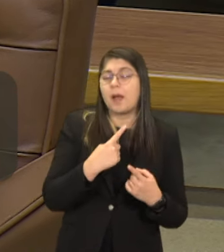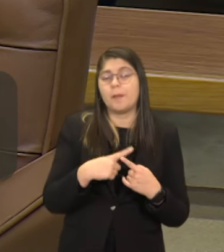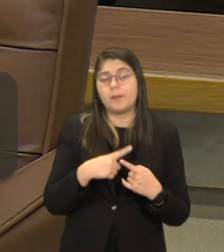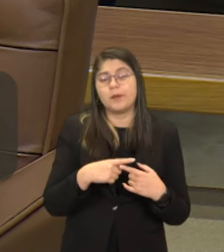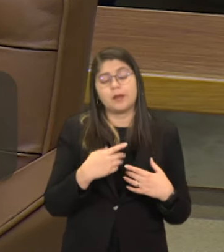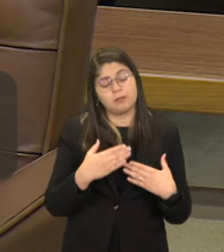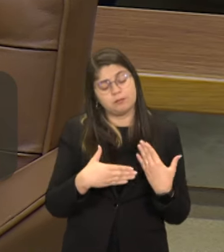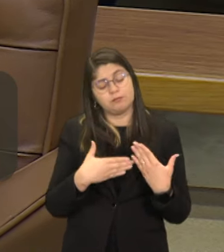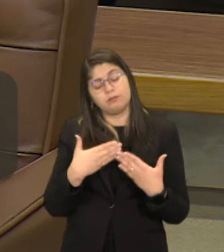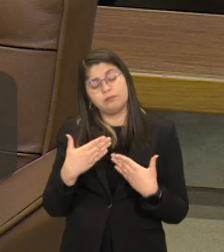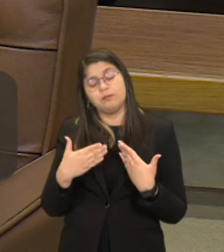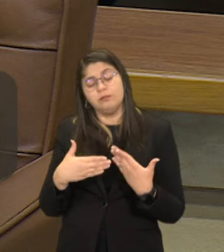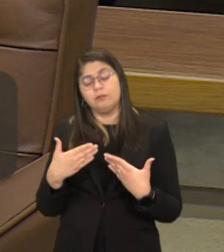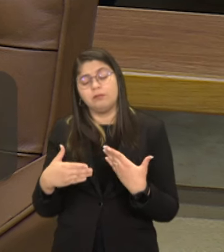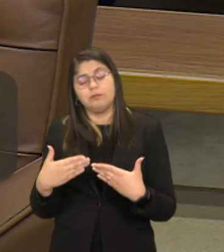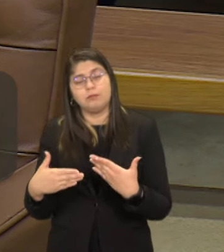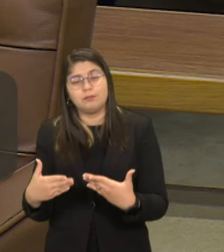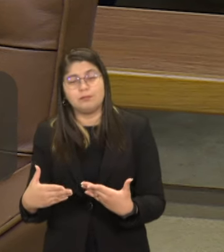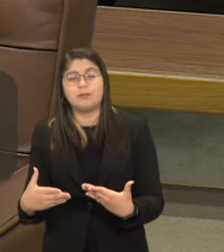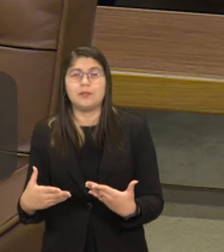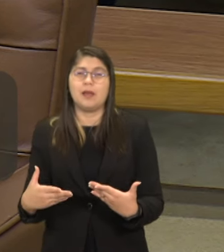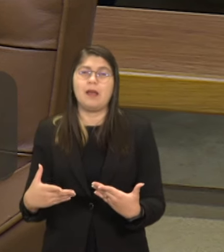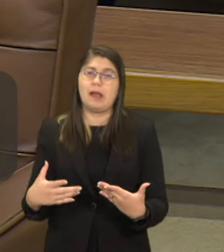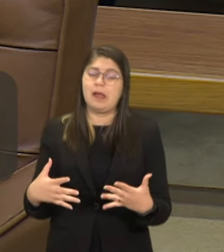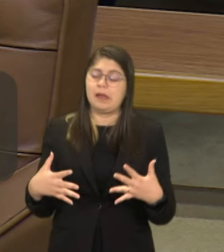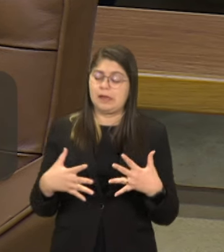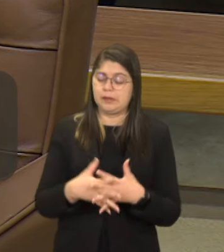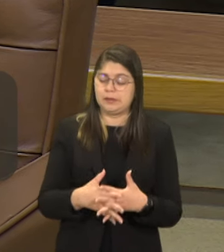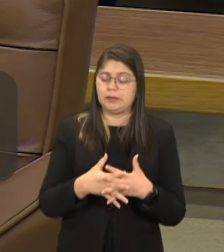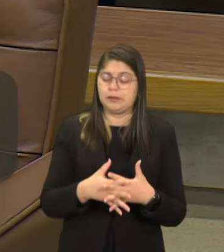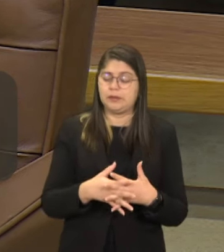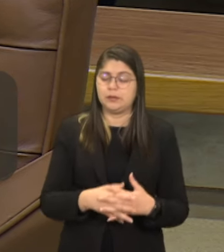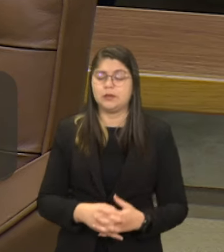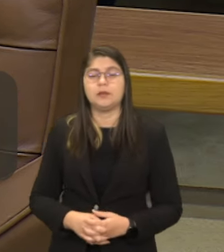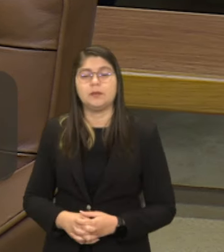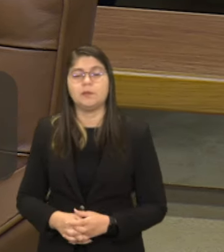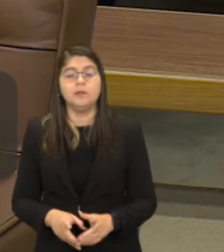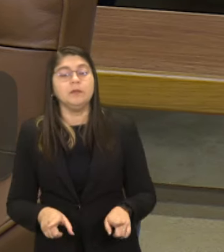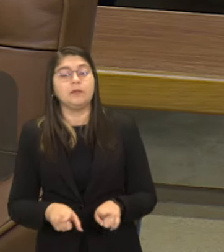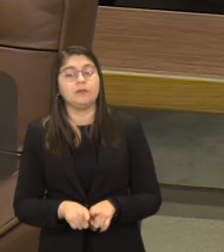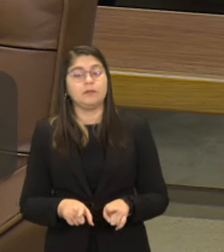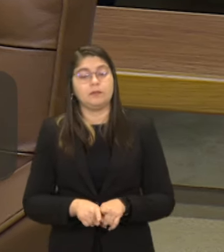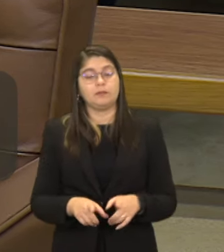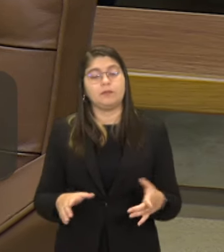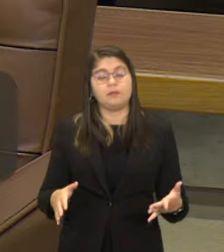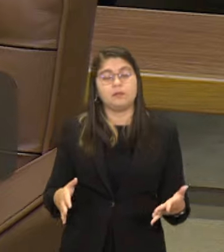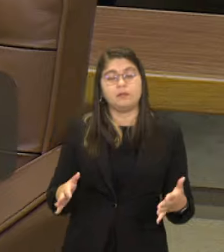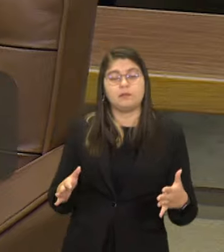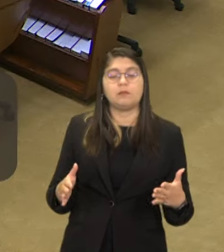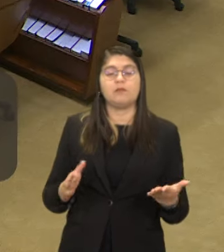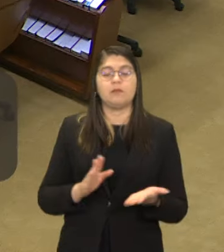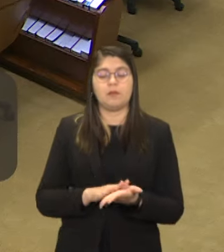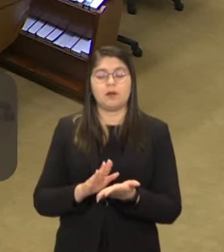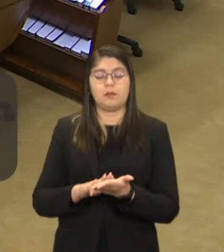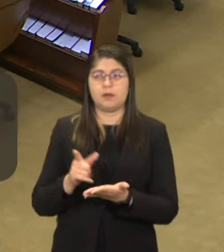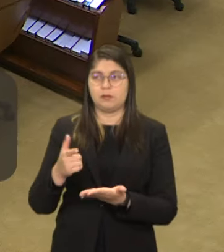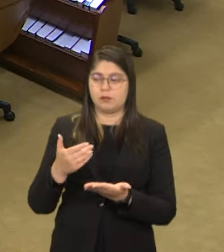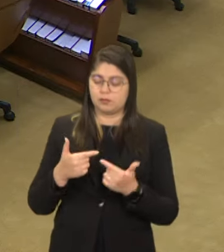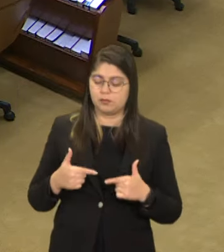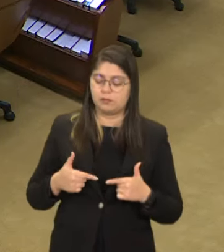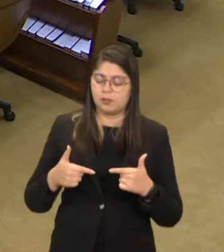também de um pragmatismo construtivo. Felicito por essa iniciativa.